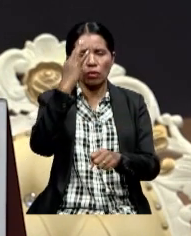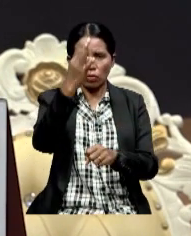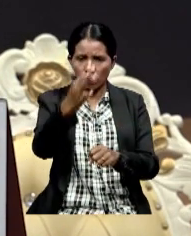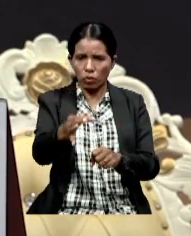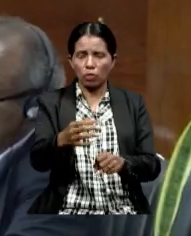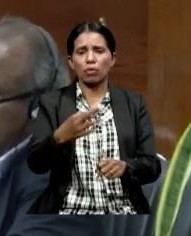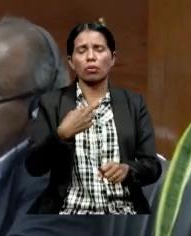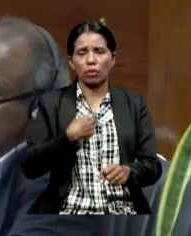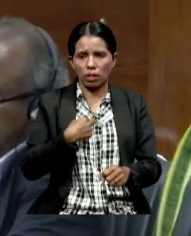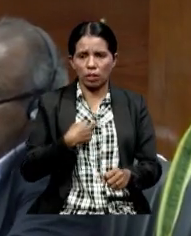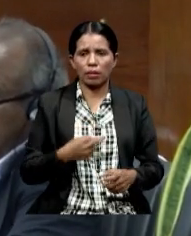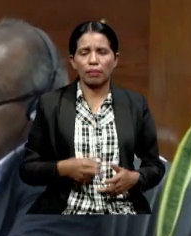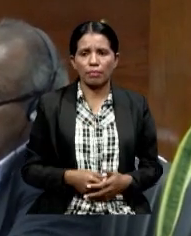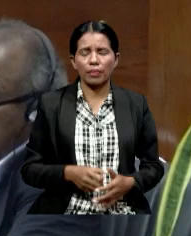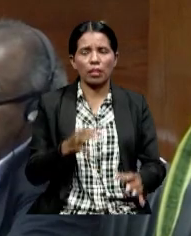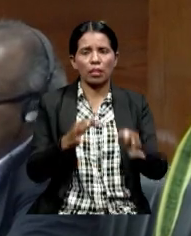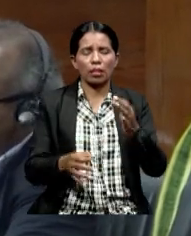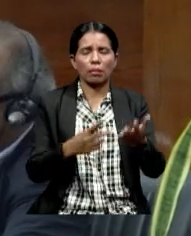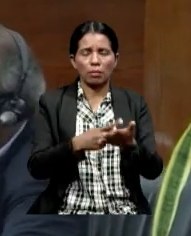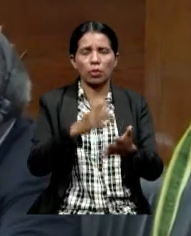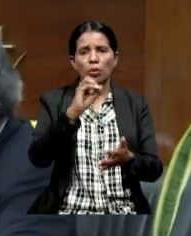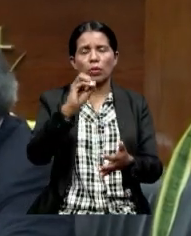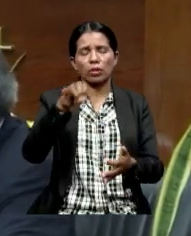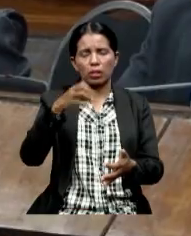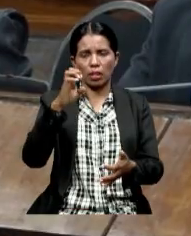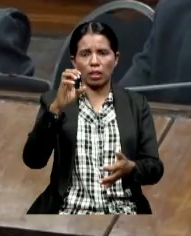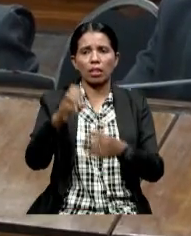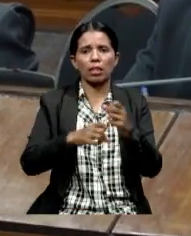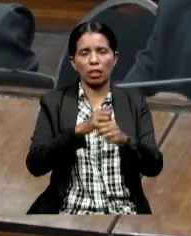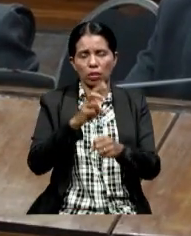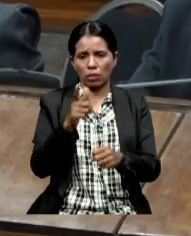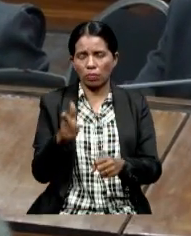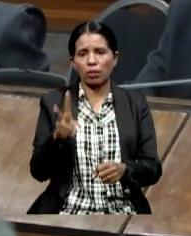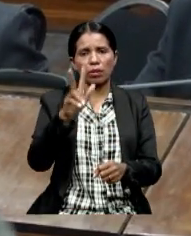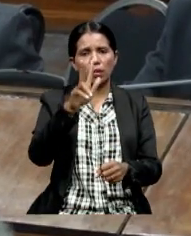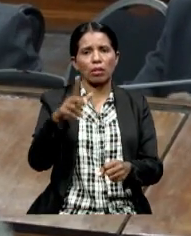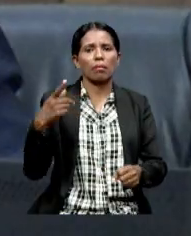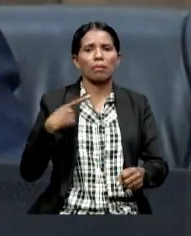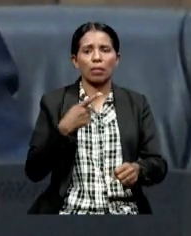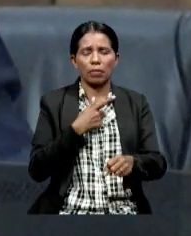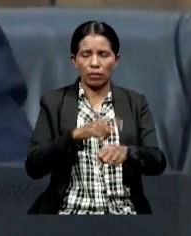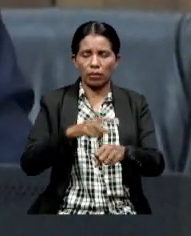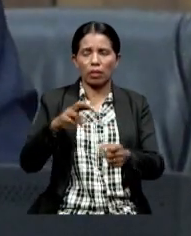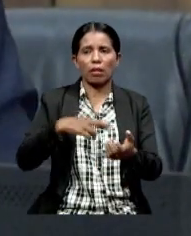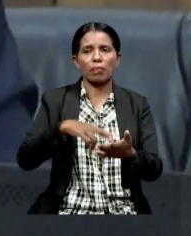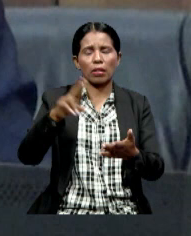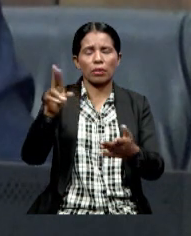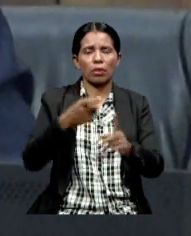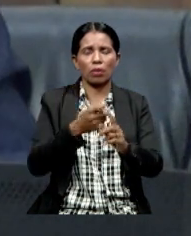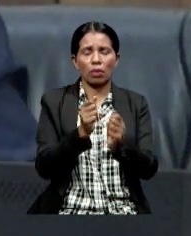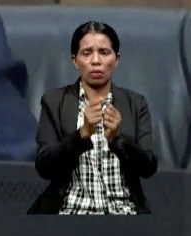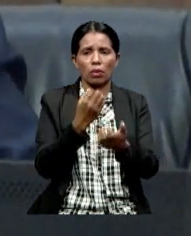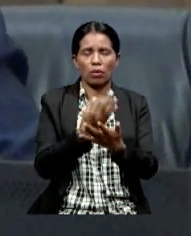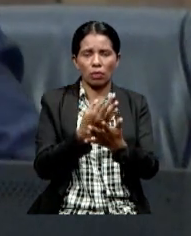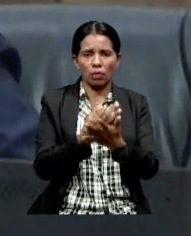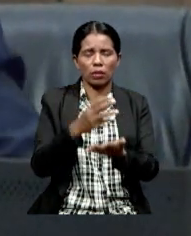raci. Mas que proposta hoje tinha em duas ruas no Lourcentolo, neve Parlamento Nacional aprova o montante bilhão